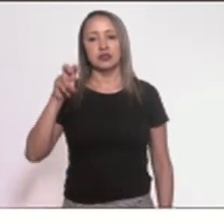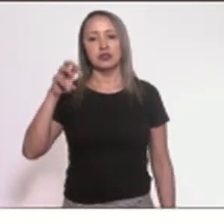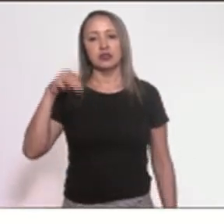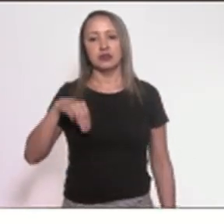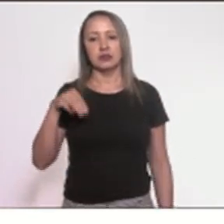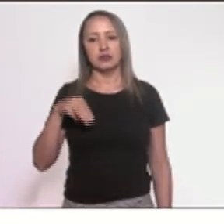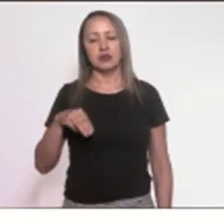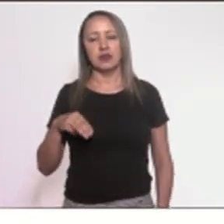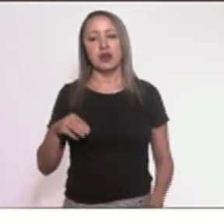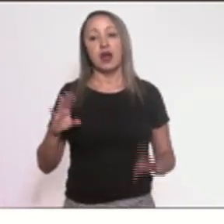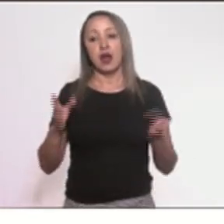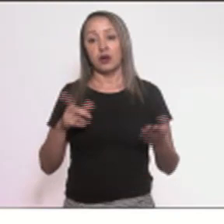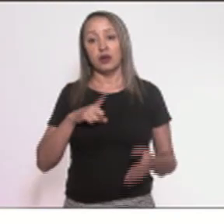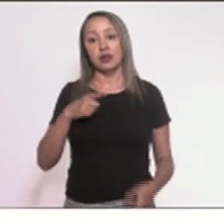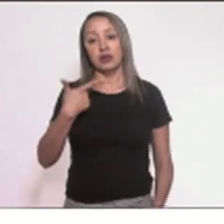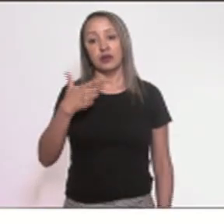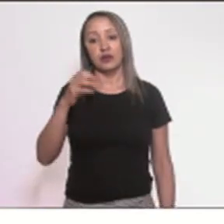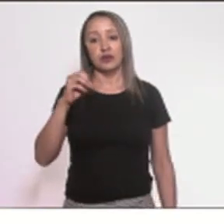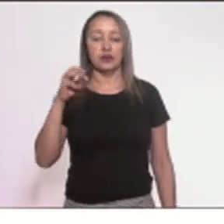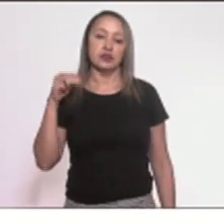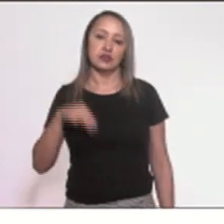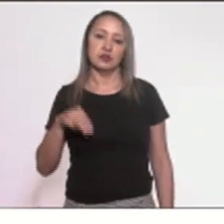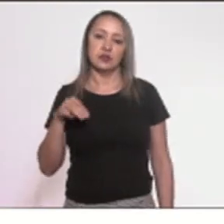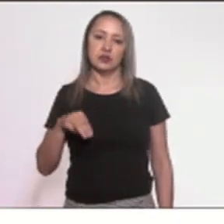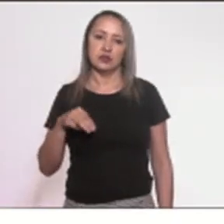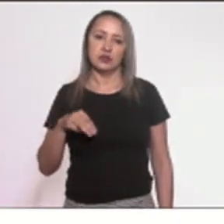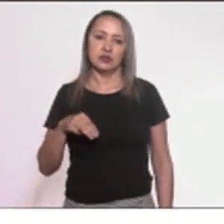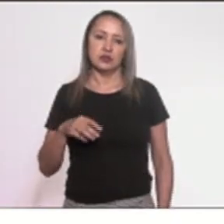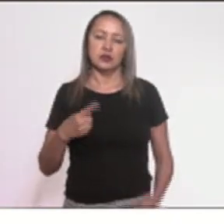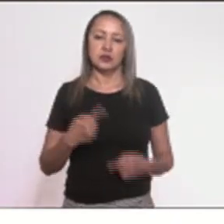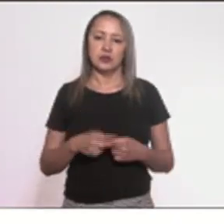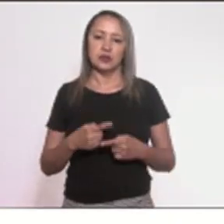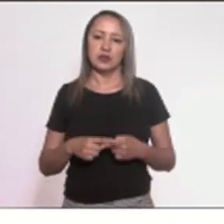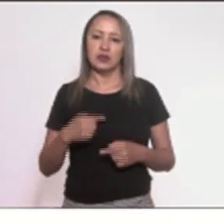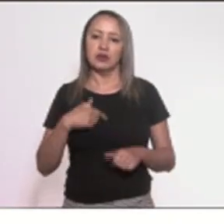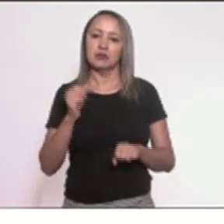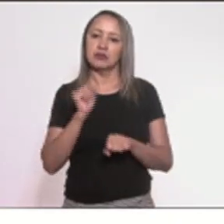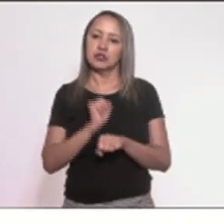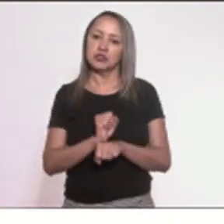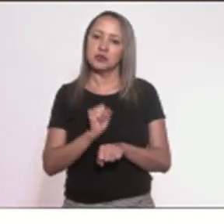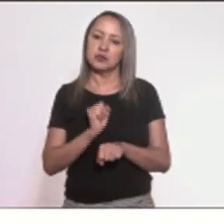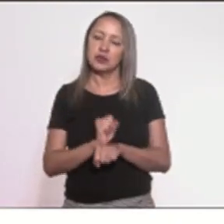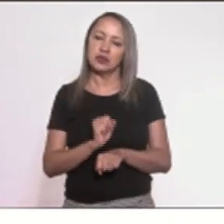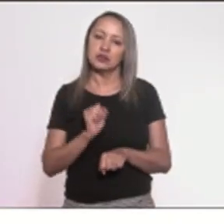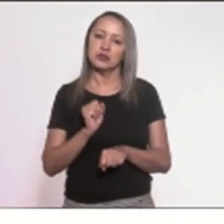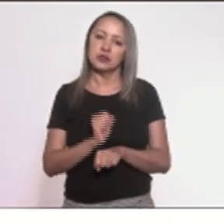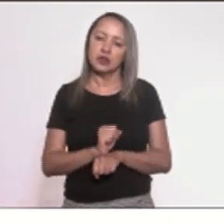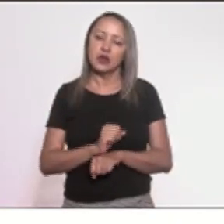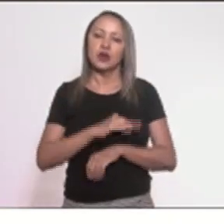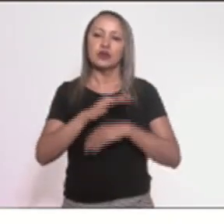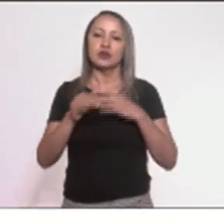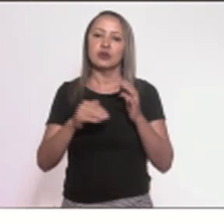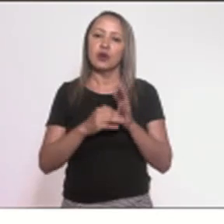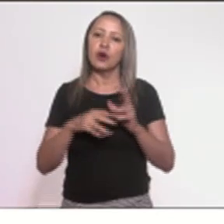agora eu terei 20, porque fiquei aqui esperando todas as questões de